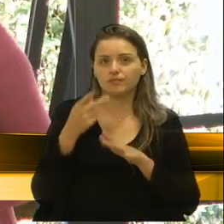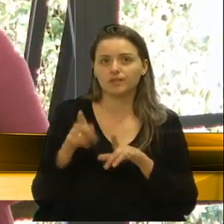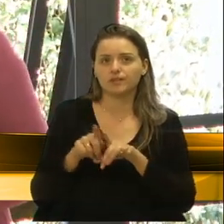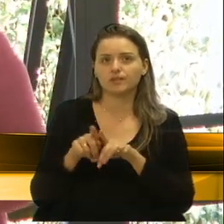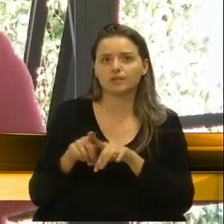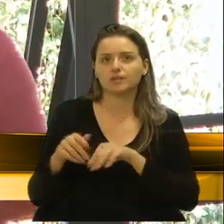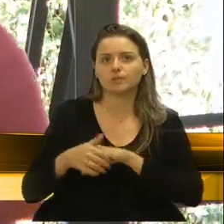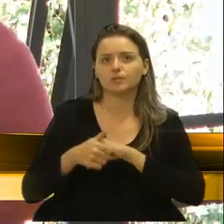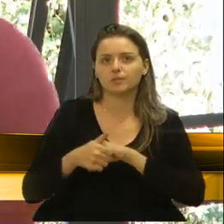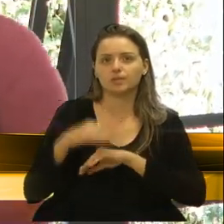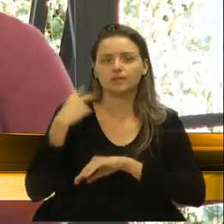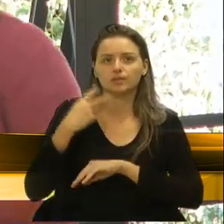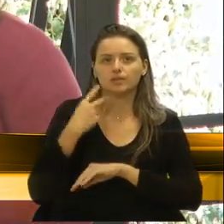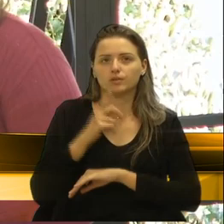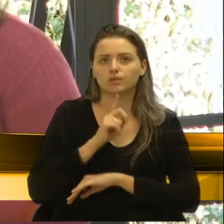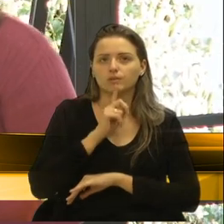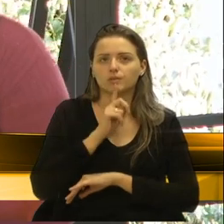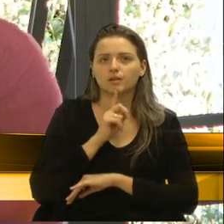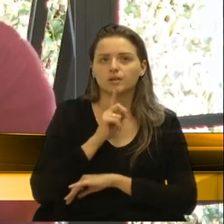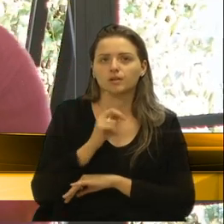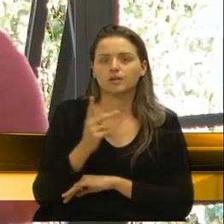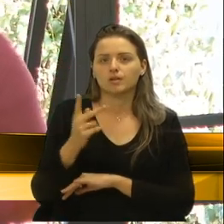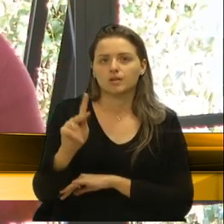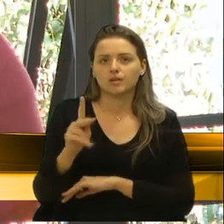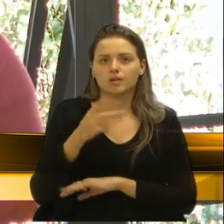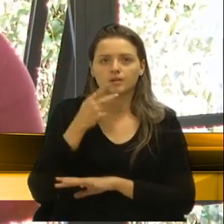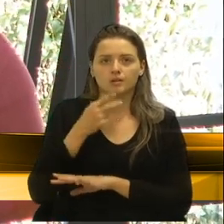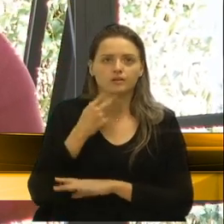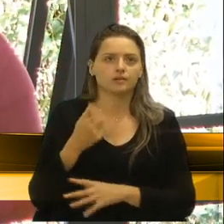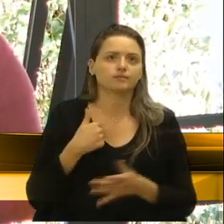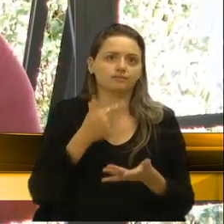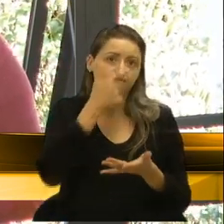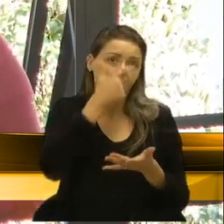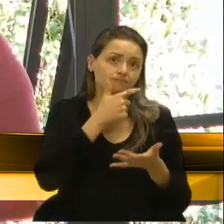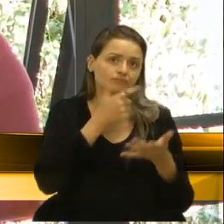cumprimentar o vereador Alberto pela fala. Acho que todo mundo que